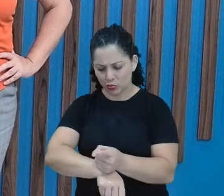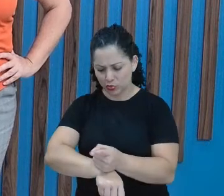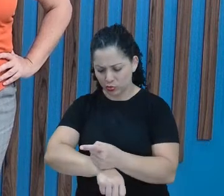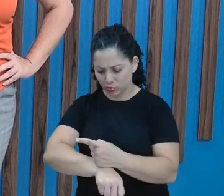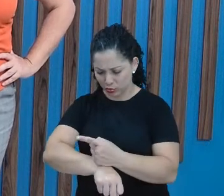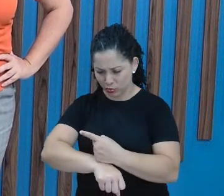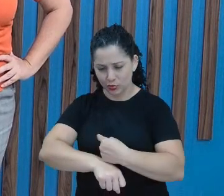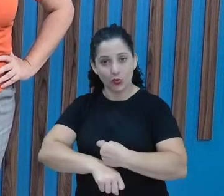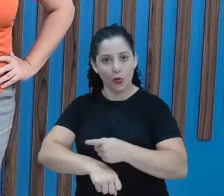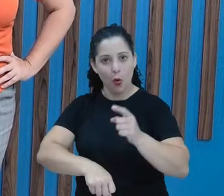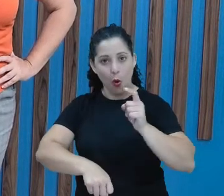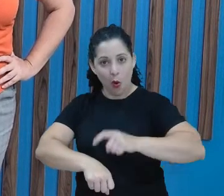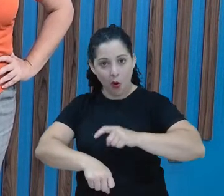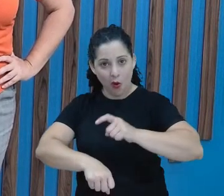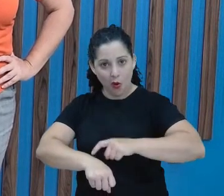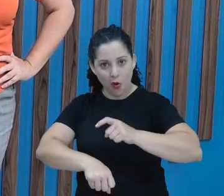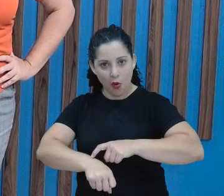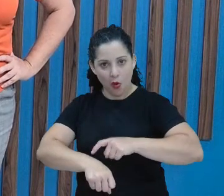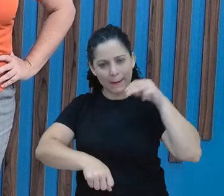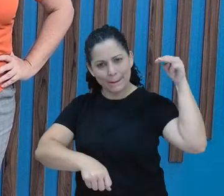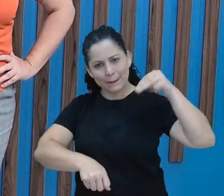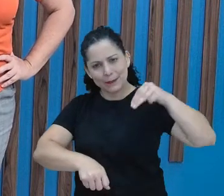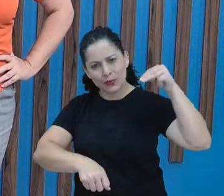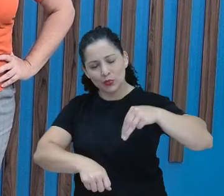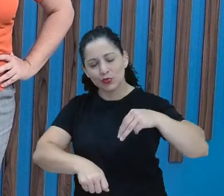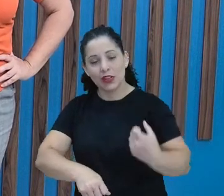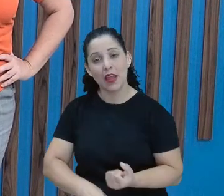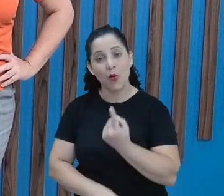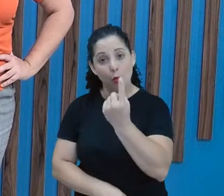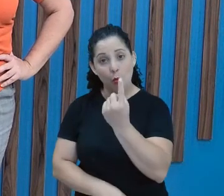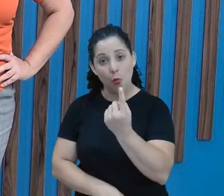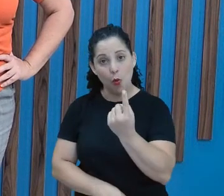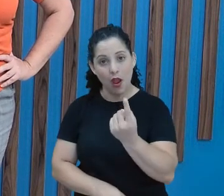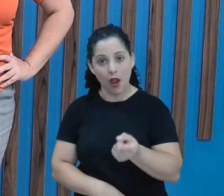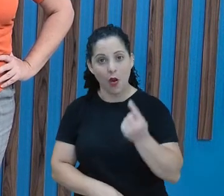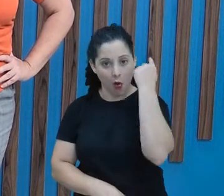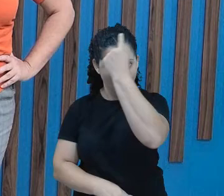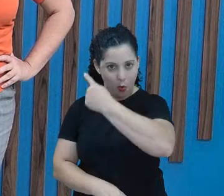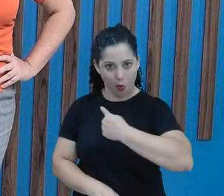horas. Uma hora equivale a quantos minutos?